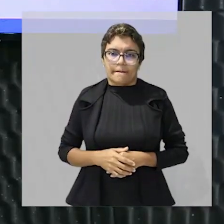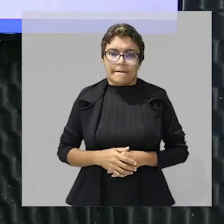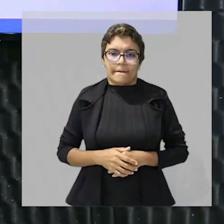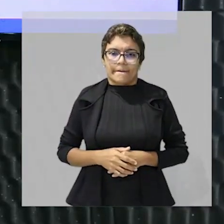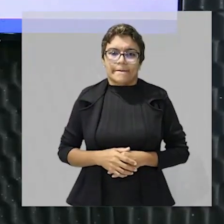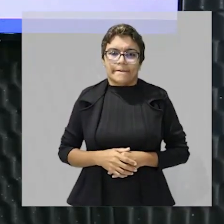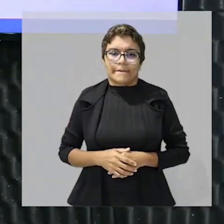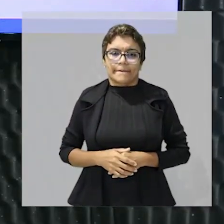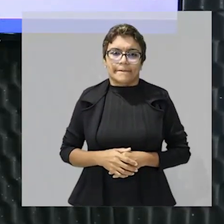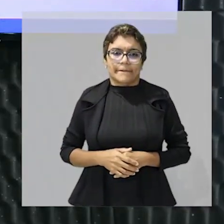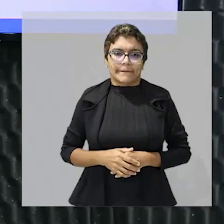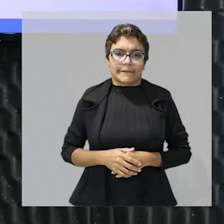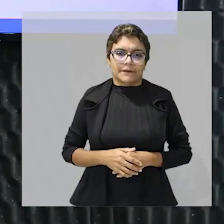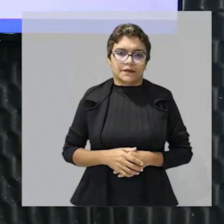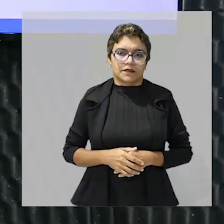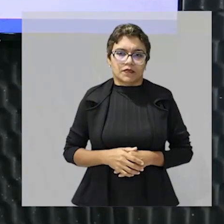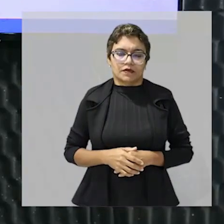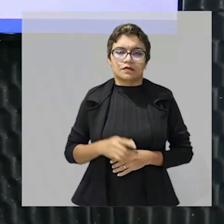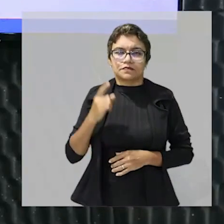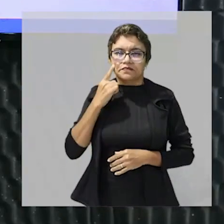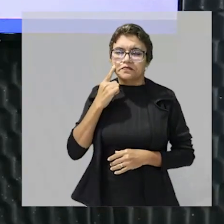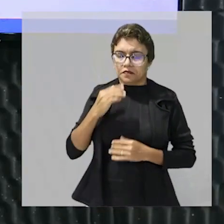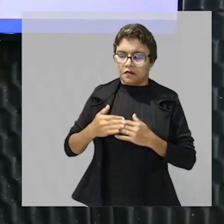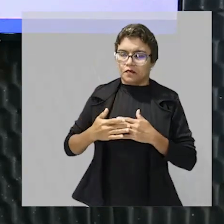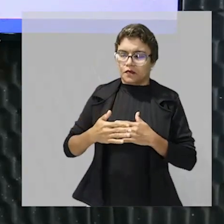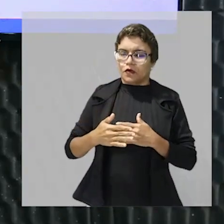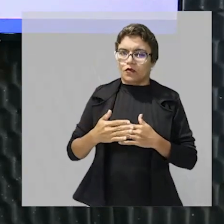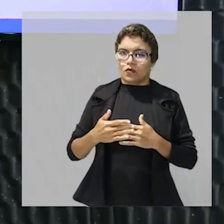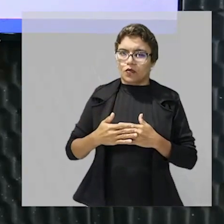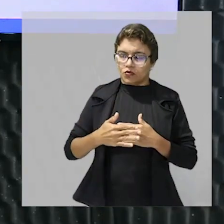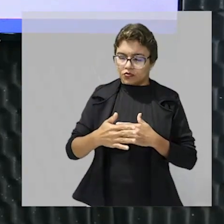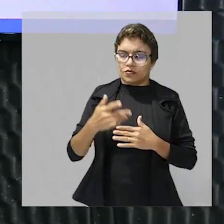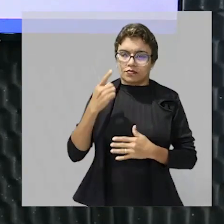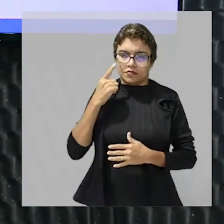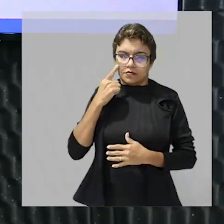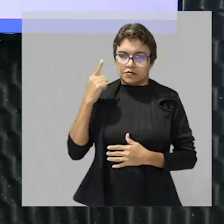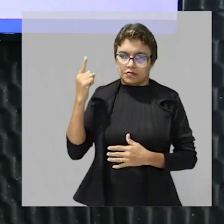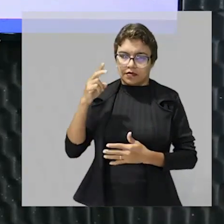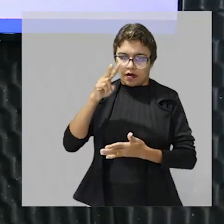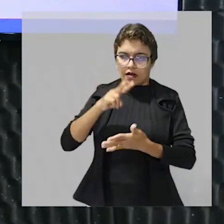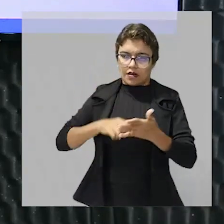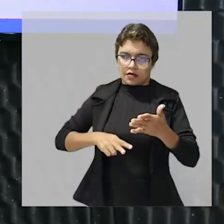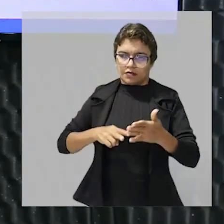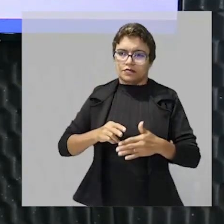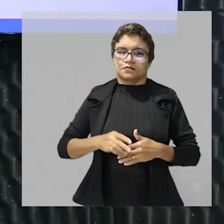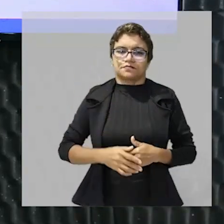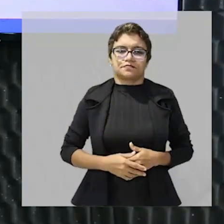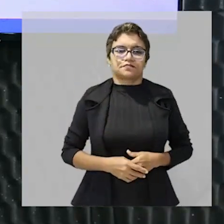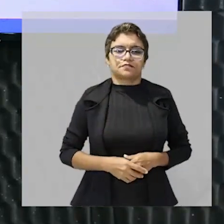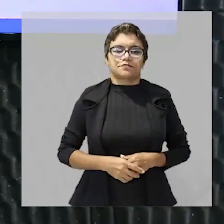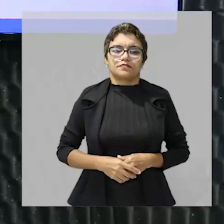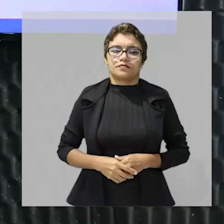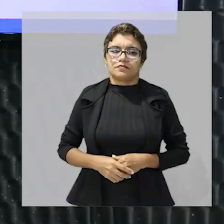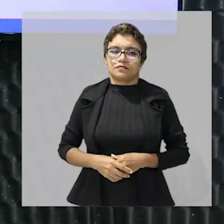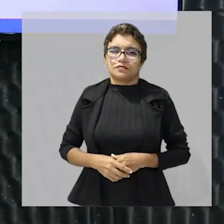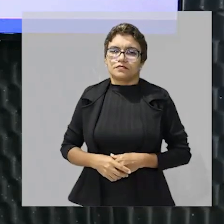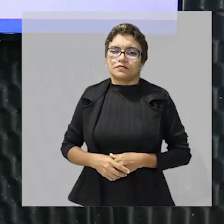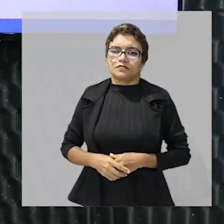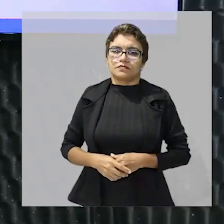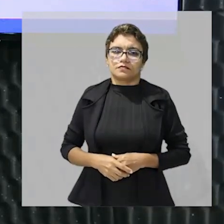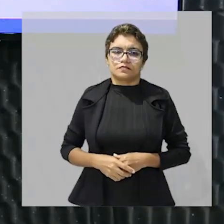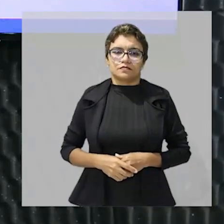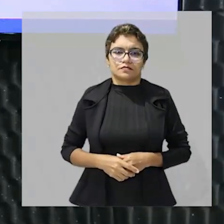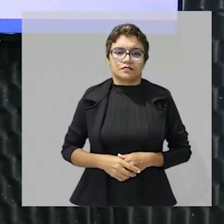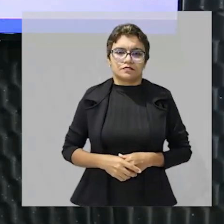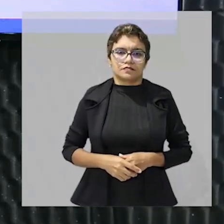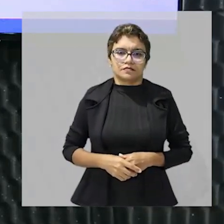deveria ser, antes, avaliada pela censura que liberava e que considerava adequado para ser mostrado ao